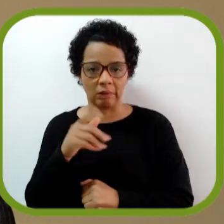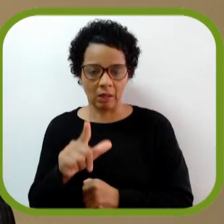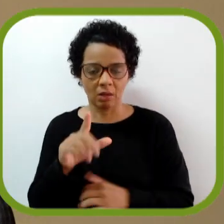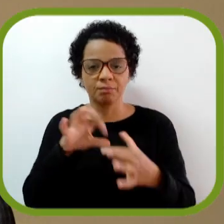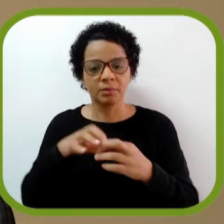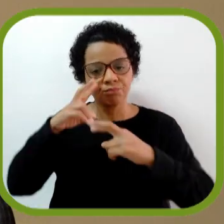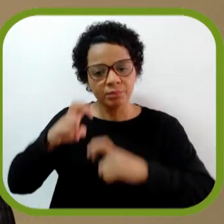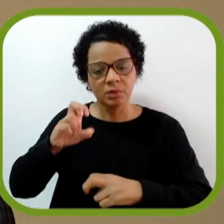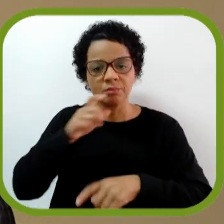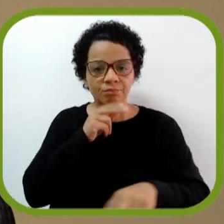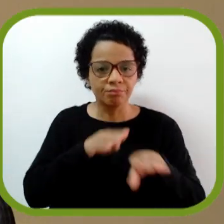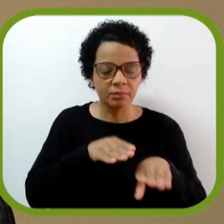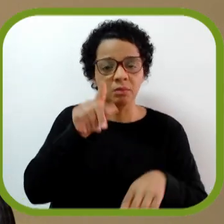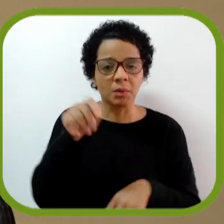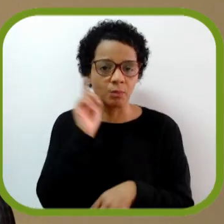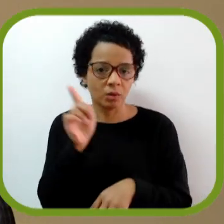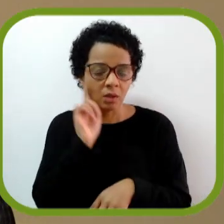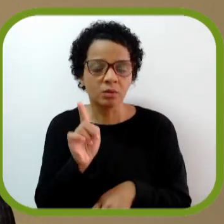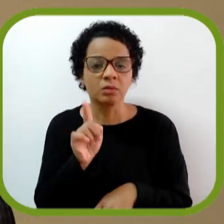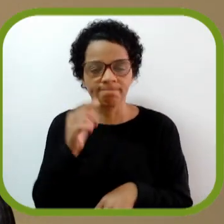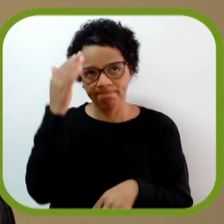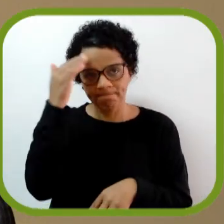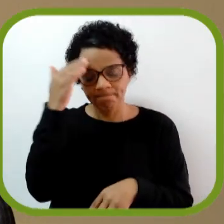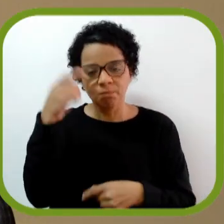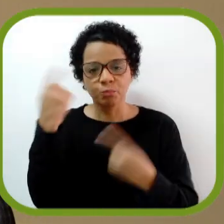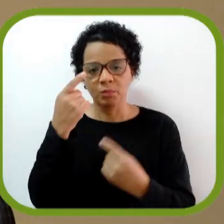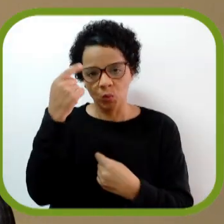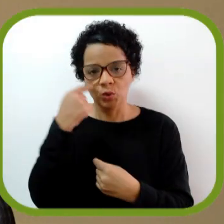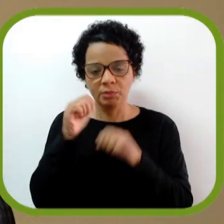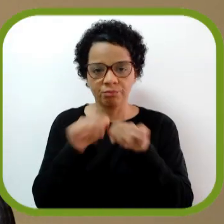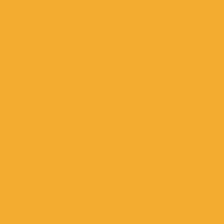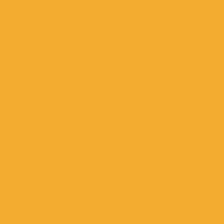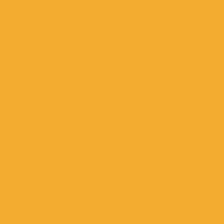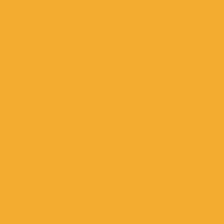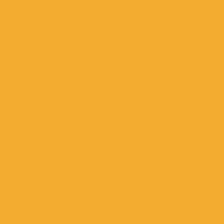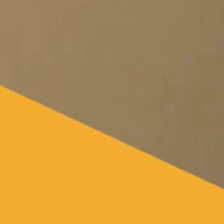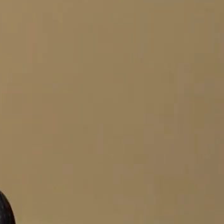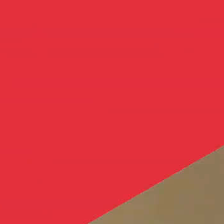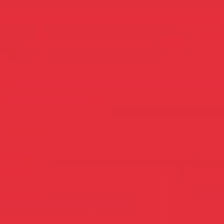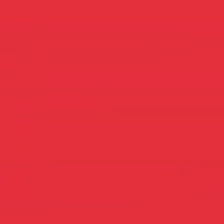do IDL na investigação sísmica e a importância da consciencialização pública.